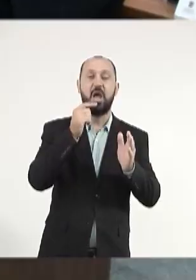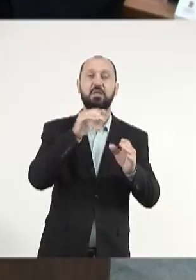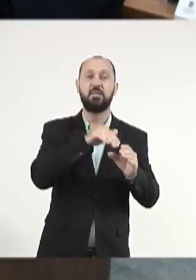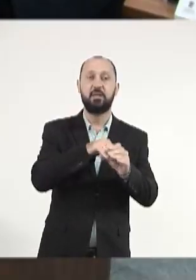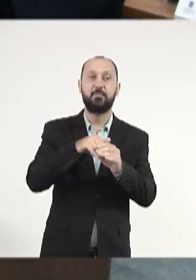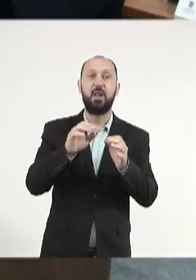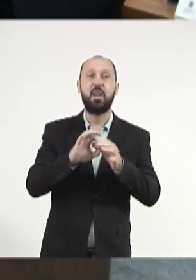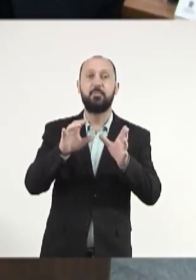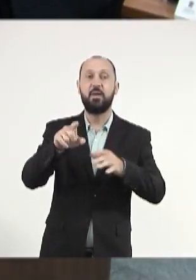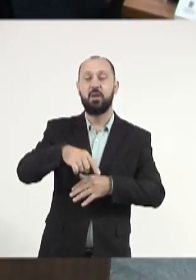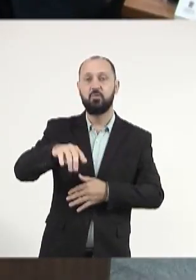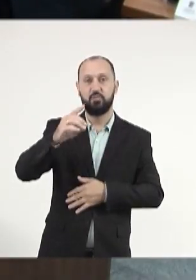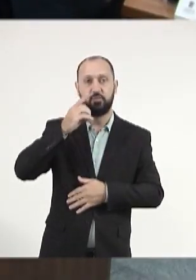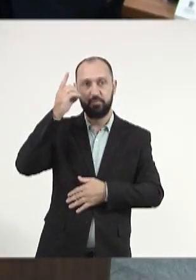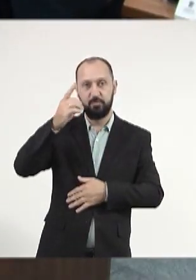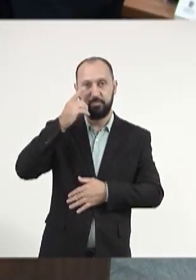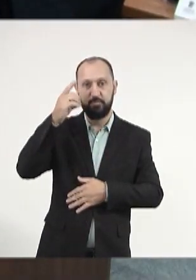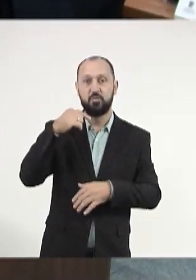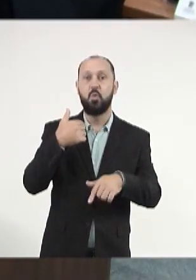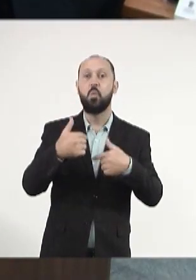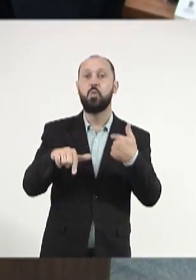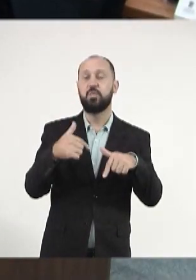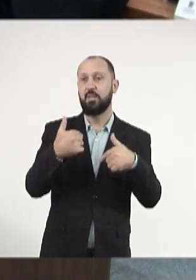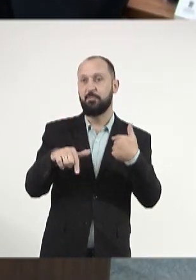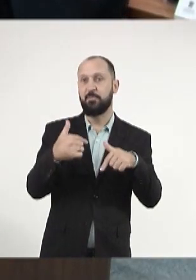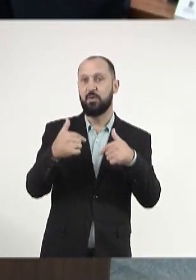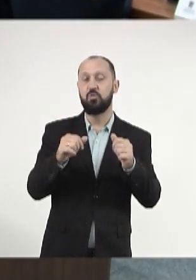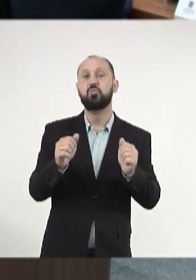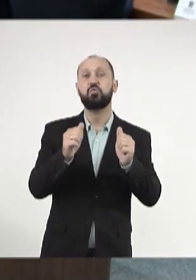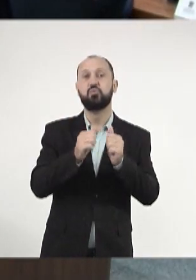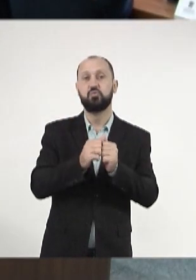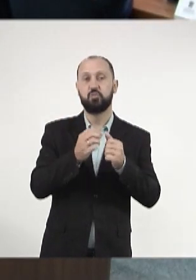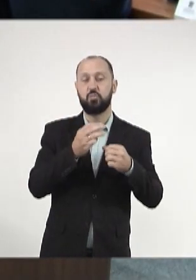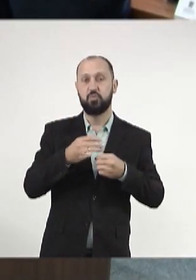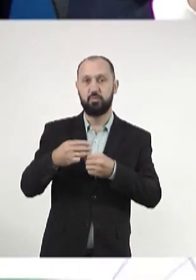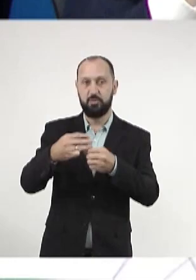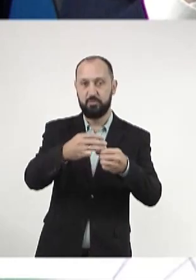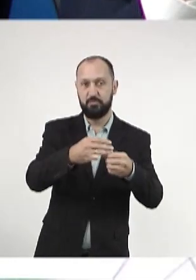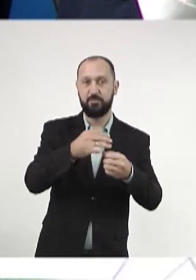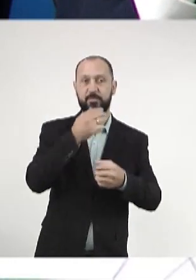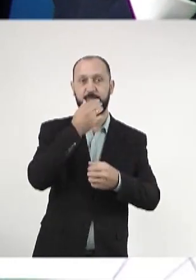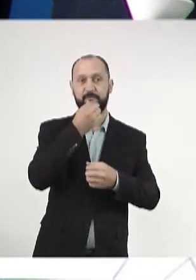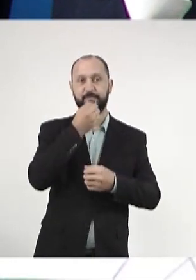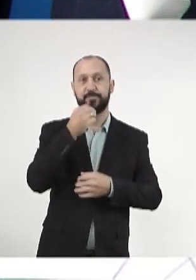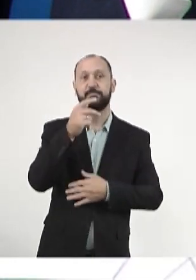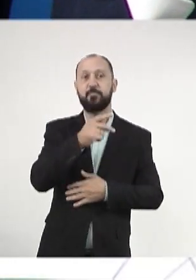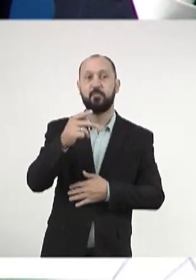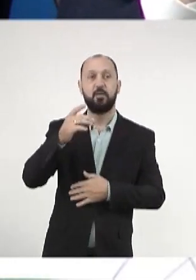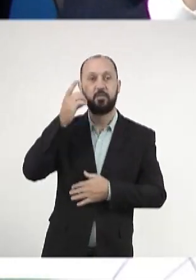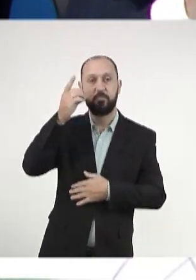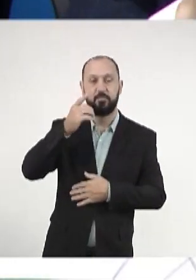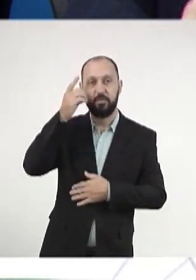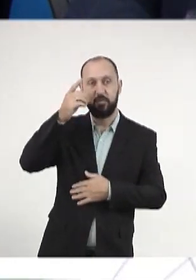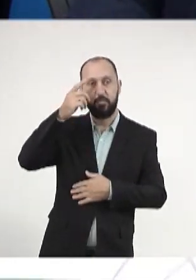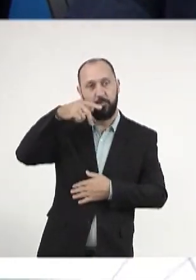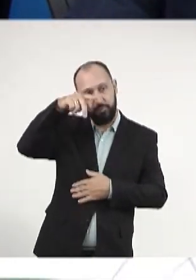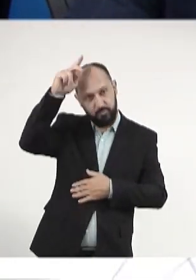para liberar os deputados para o seu trabalho junto aos municípios. Eu vou passar a presidência do deputado Paulo